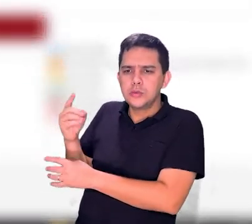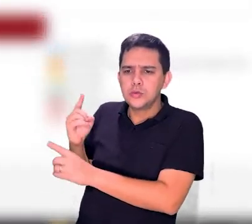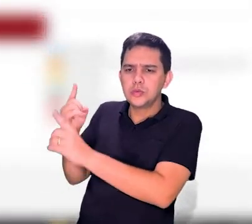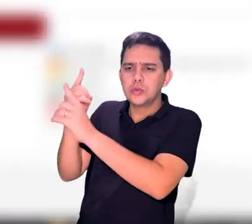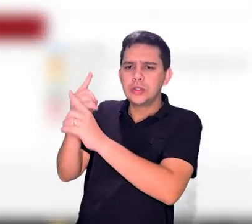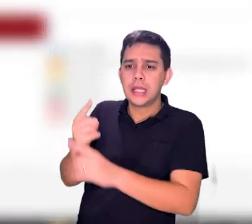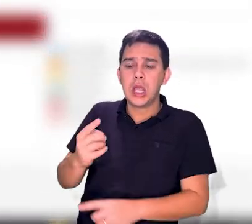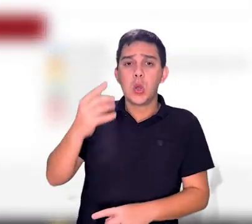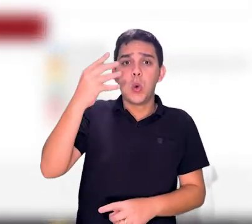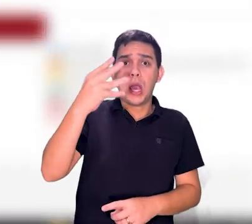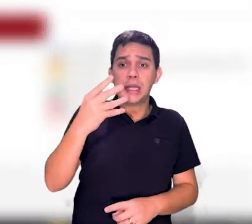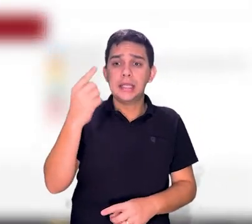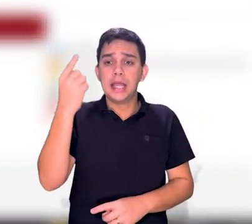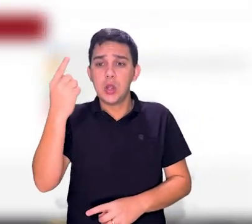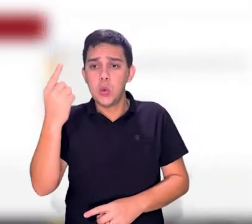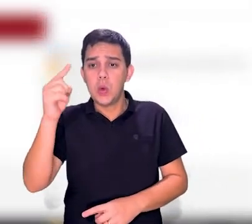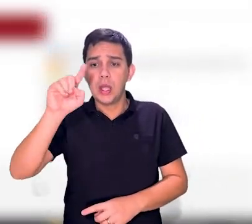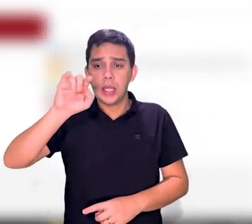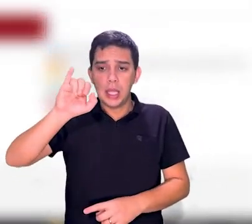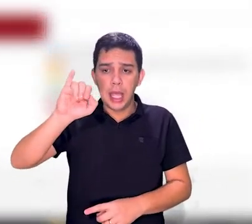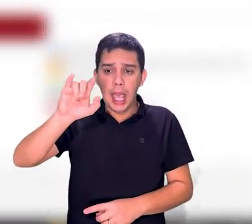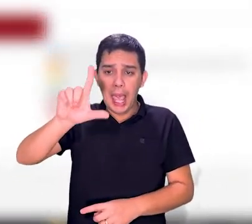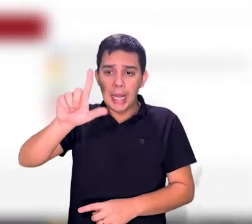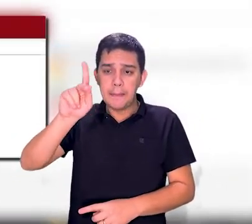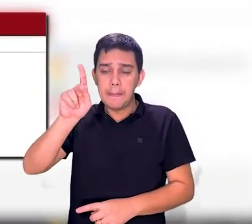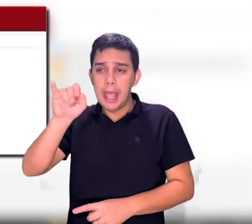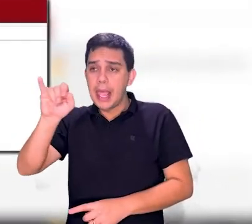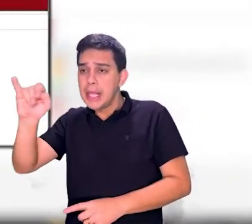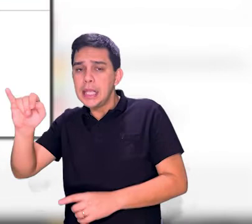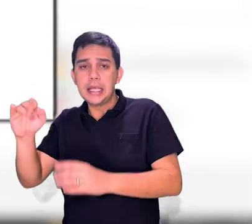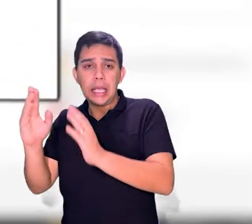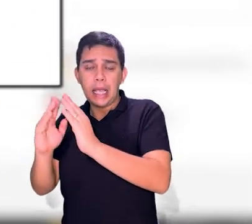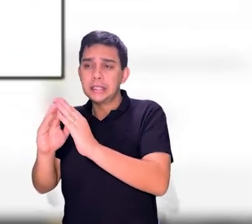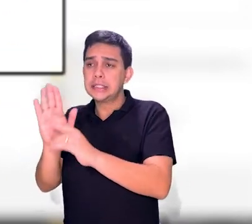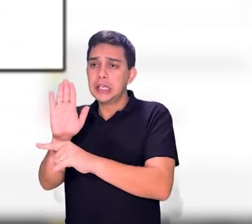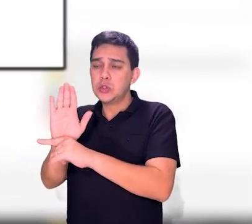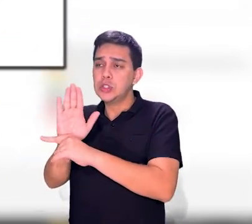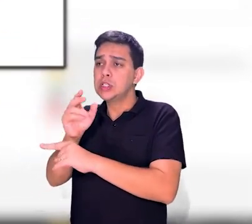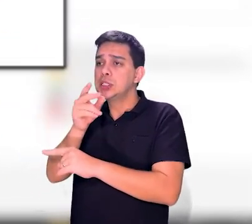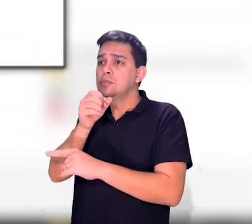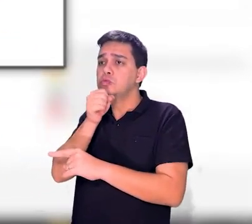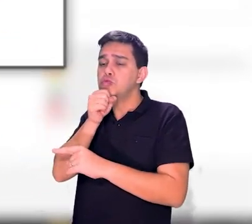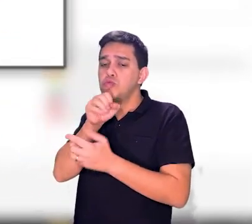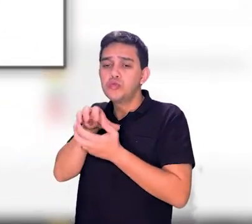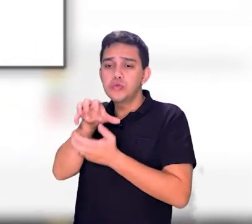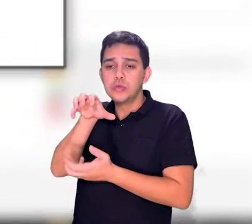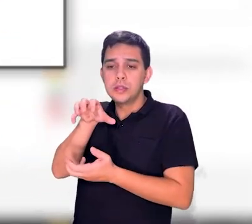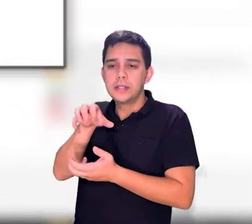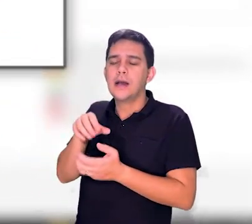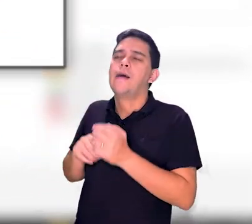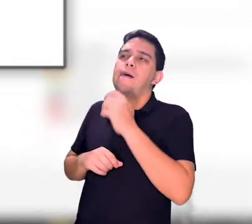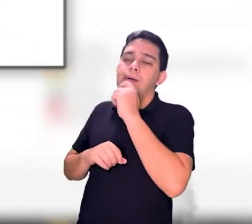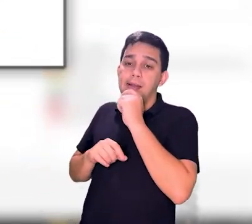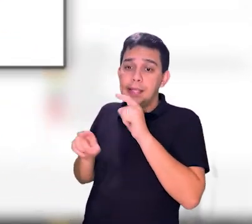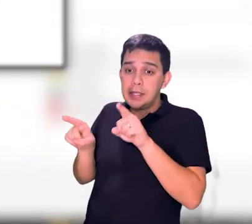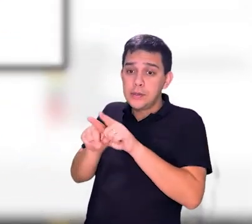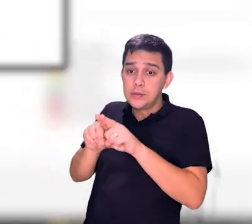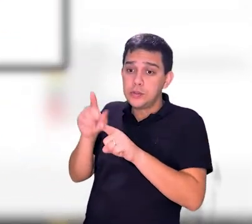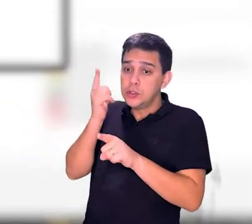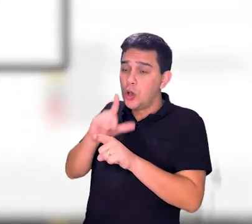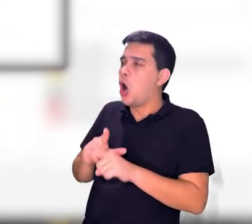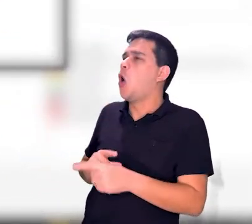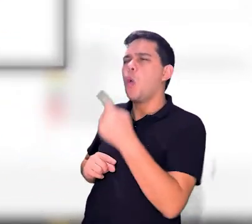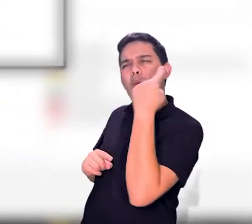para serem fiscalizadas e nós já verificamos que apenas uma delas é pública. Há também